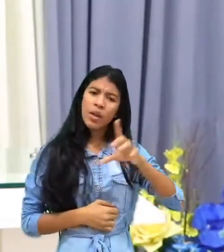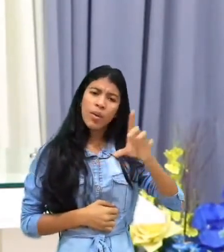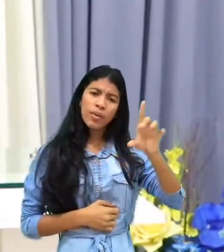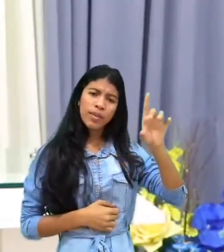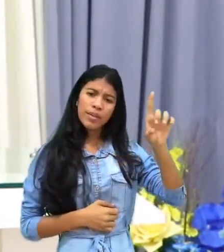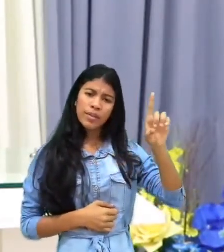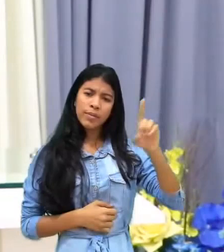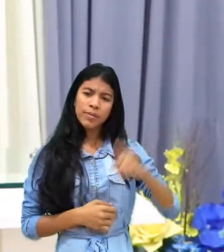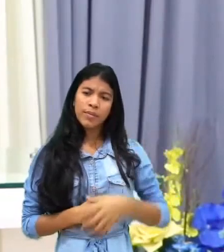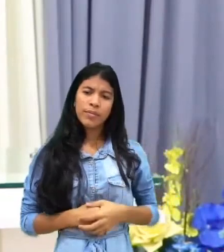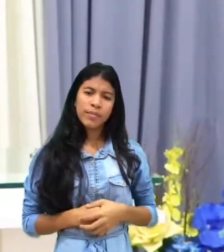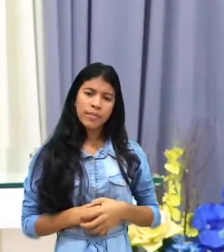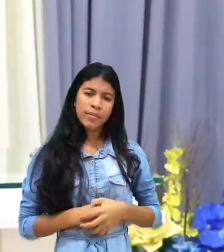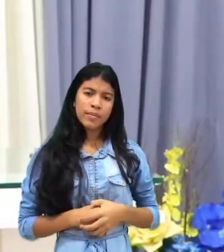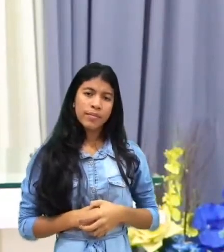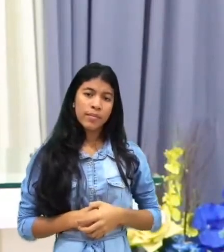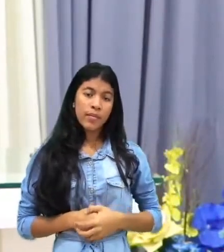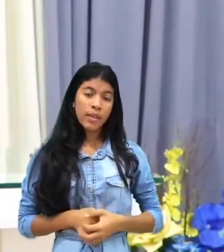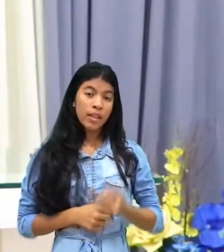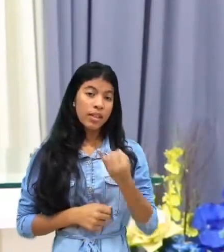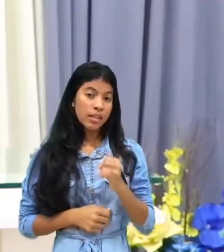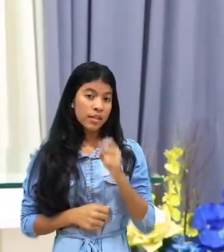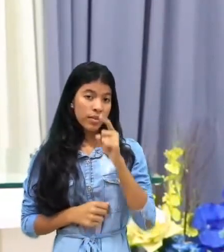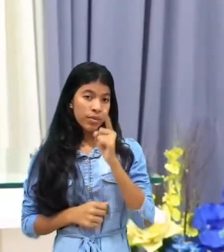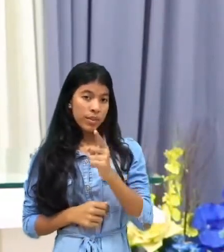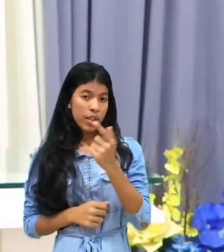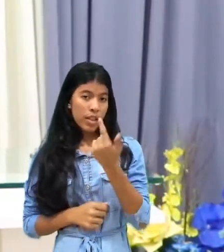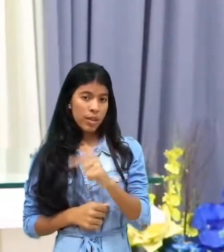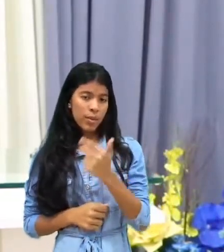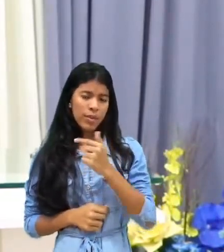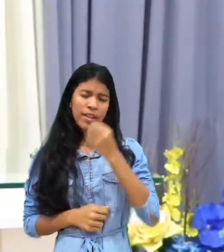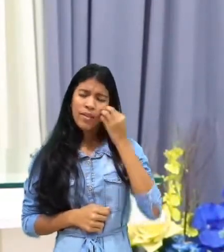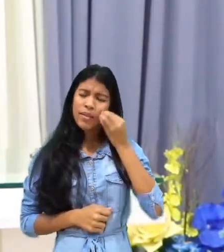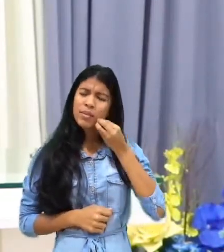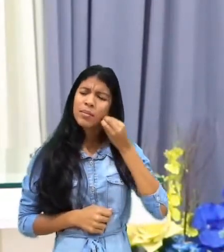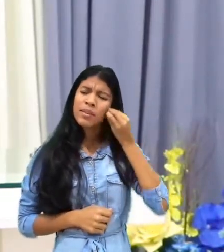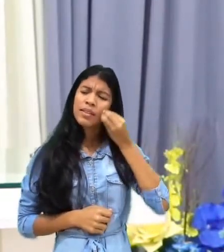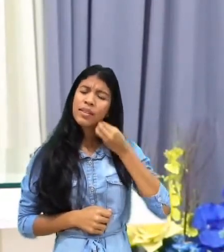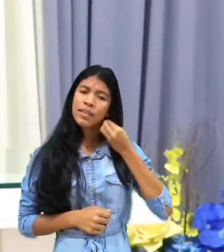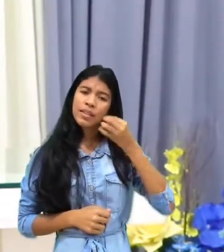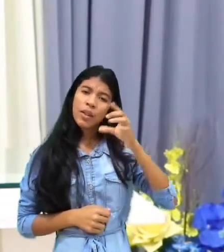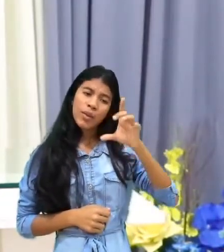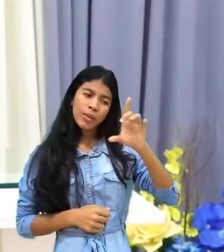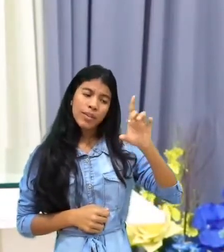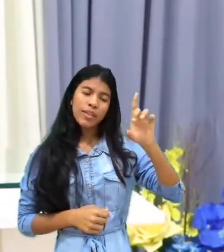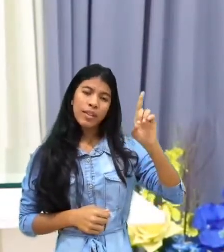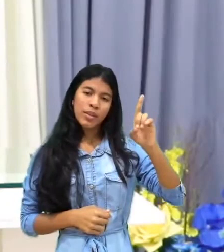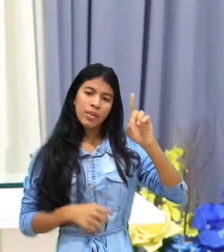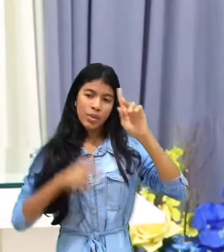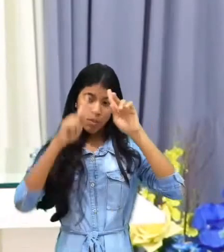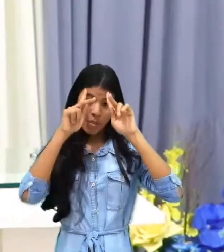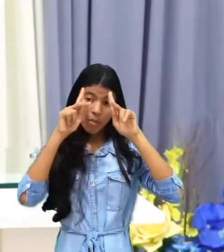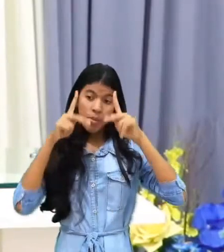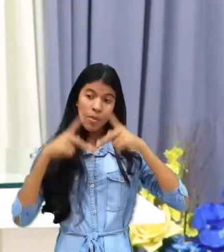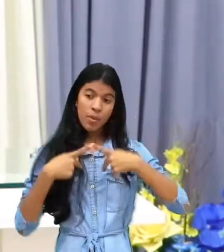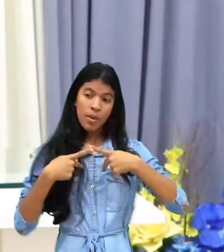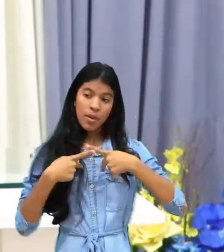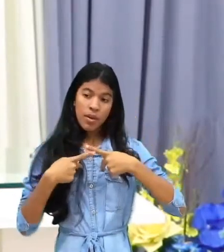Se você ainda não teve esta experiência pessoal, então, querido,